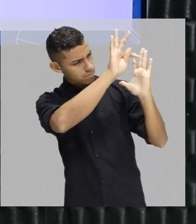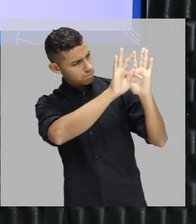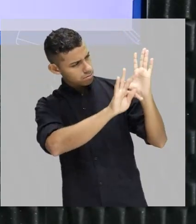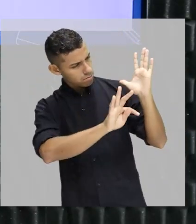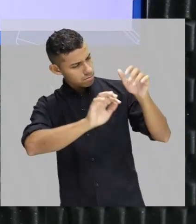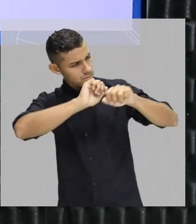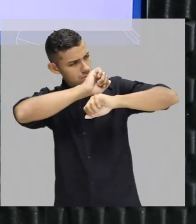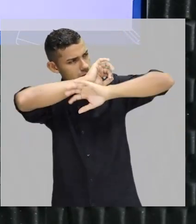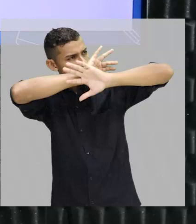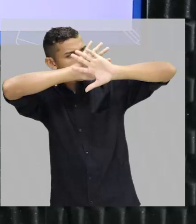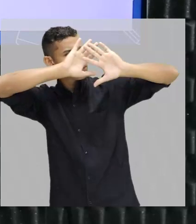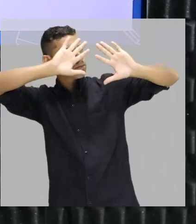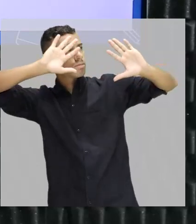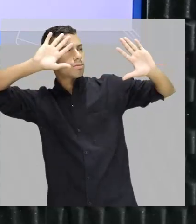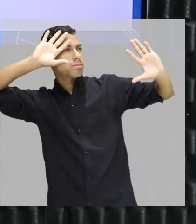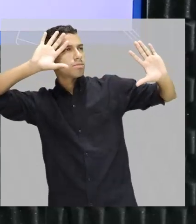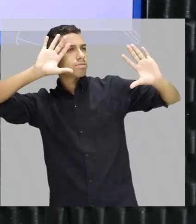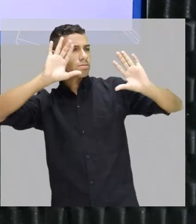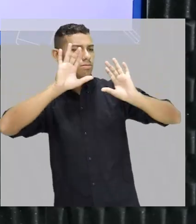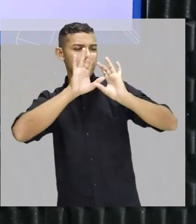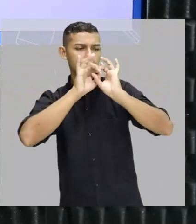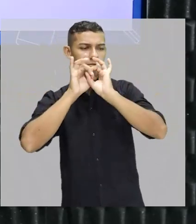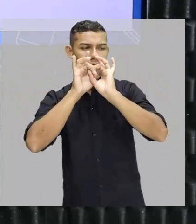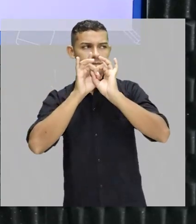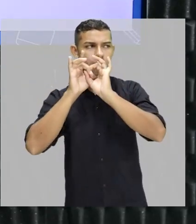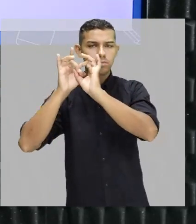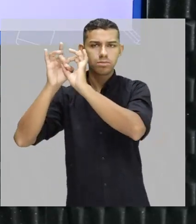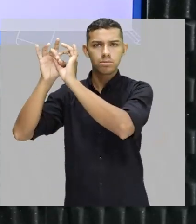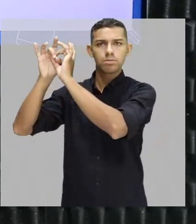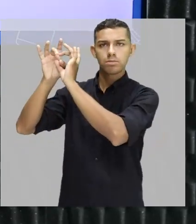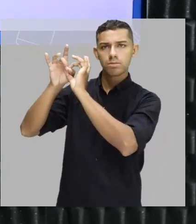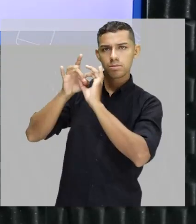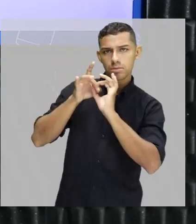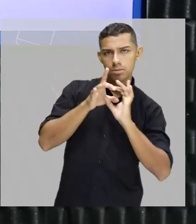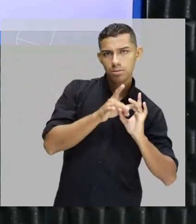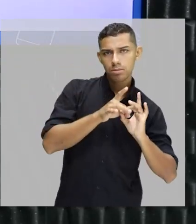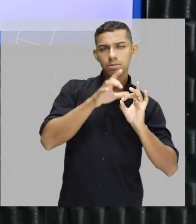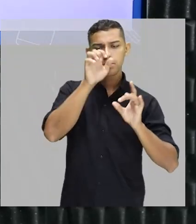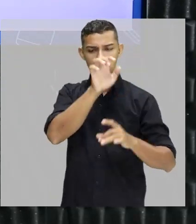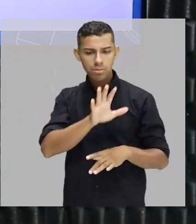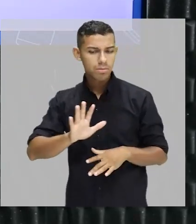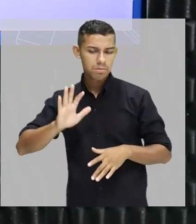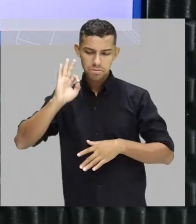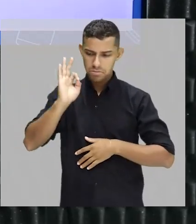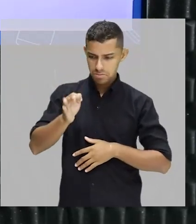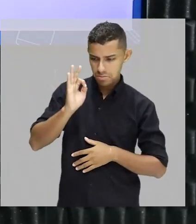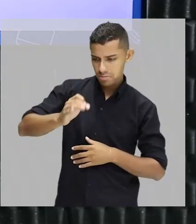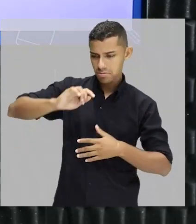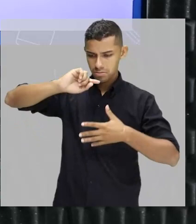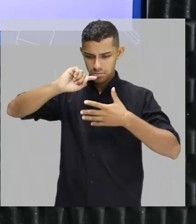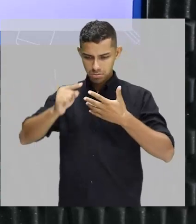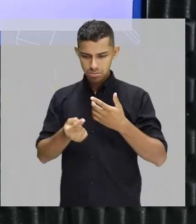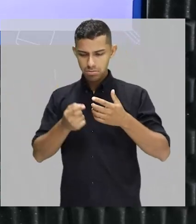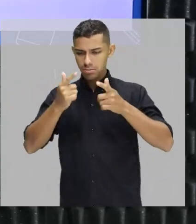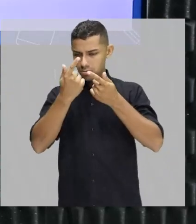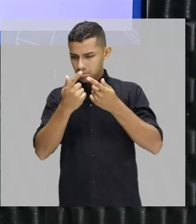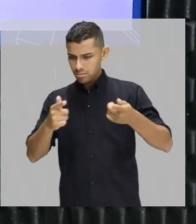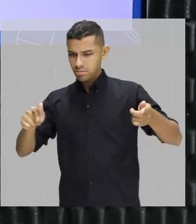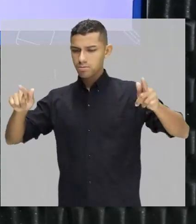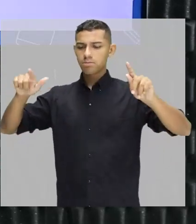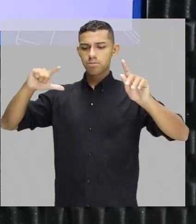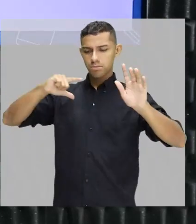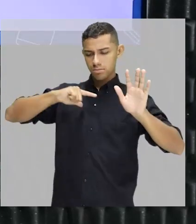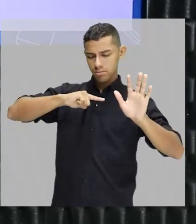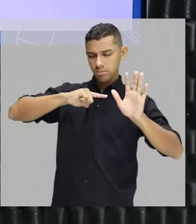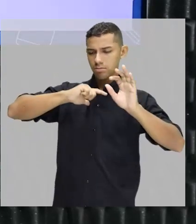vai fluindo, né? Os conectivos estão ali empregados de forma correta, o texto possui uma